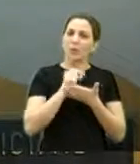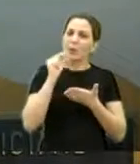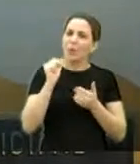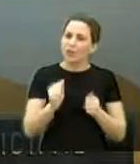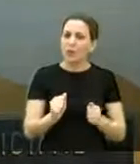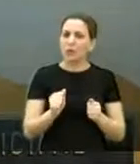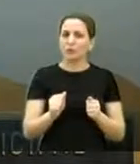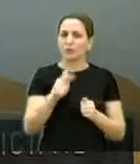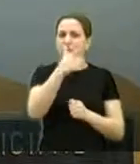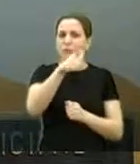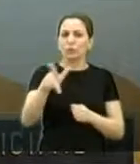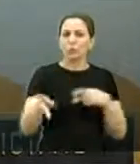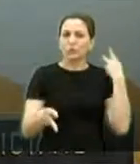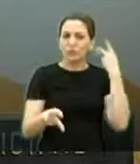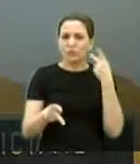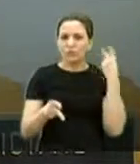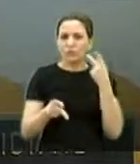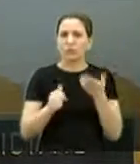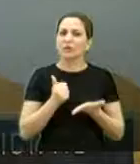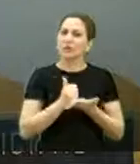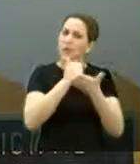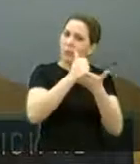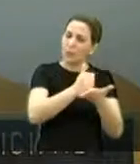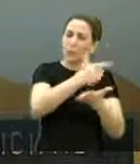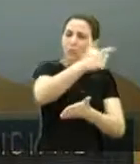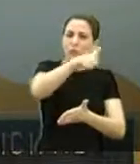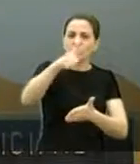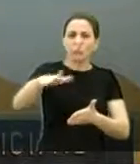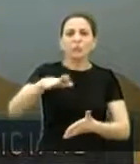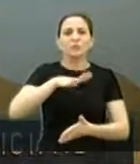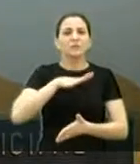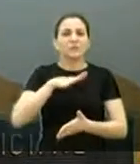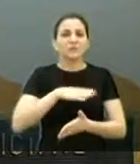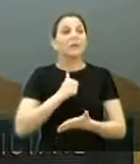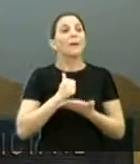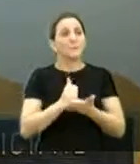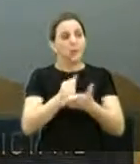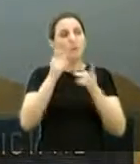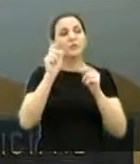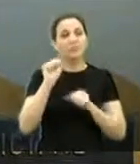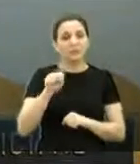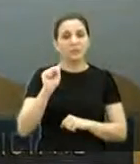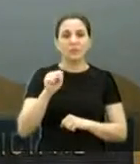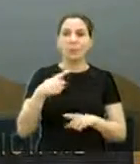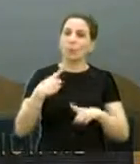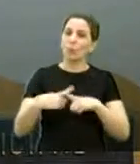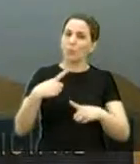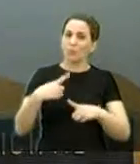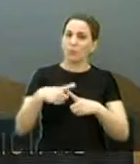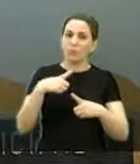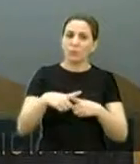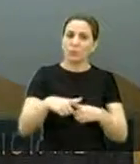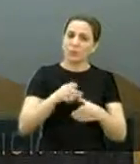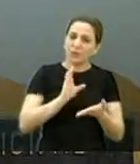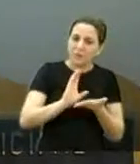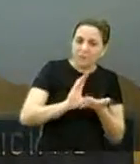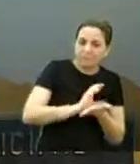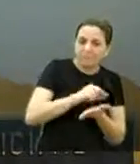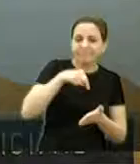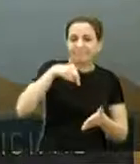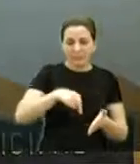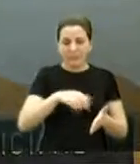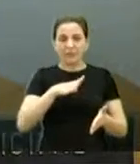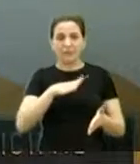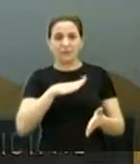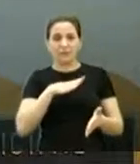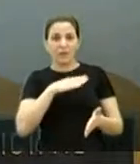Né? Como outros vereadores aqui que apoiam candidatos de fora, sim. Né? Por quê? Porque eles destinaram verba para a